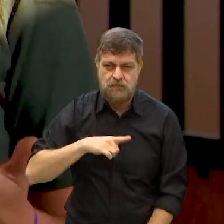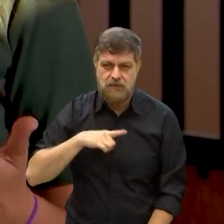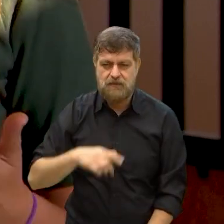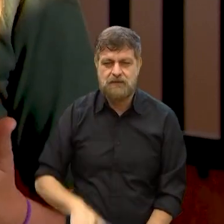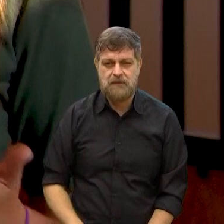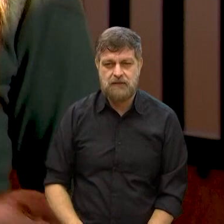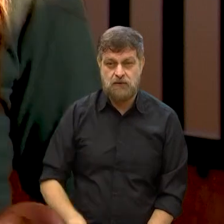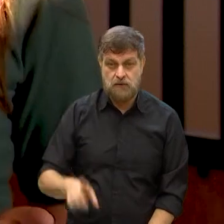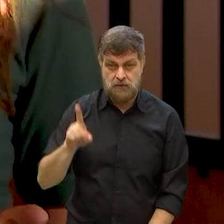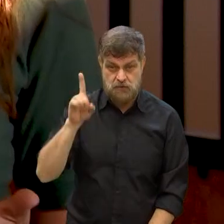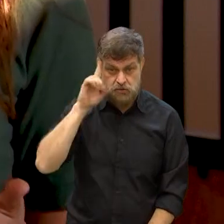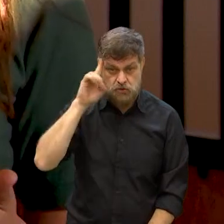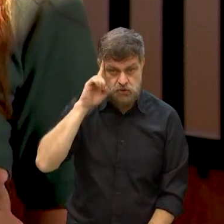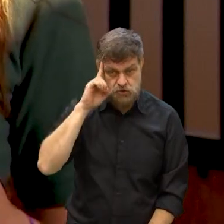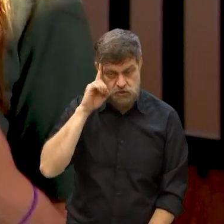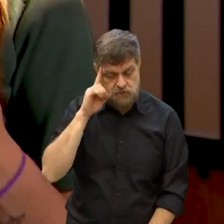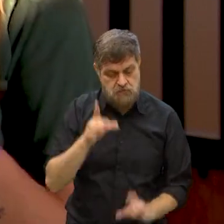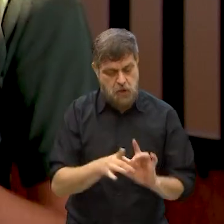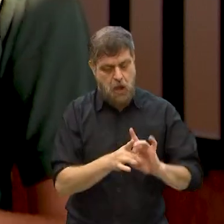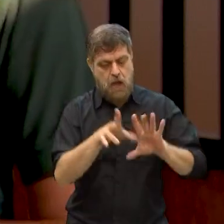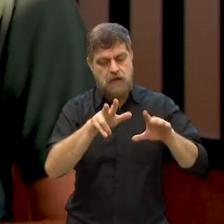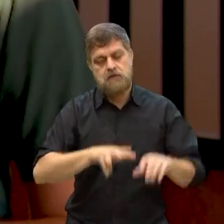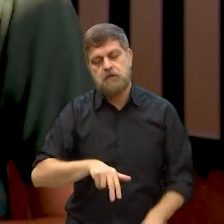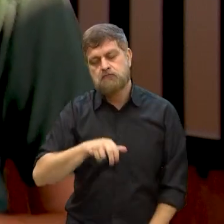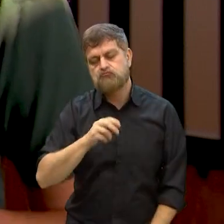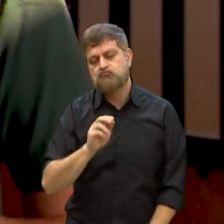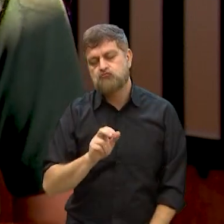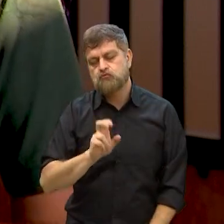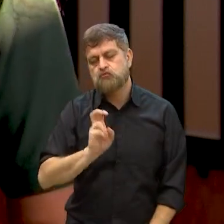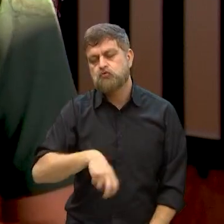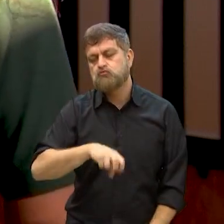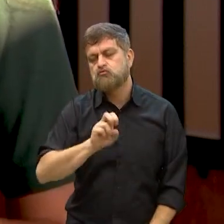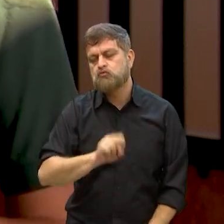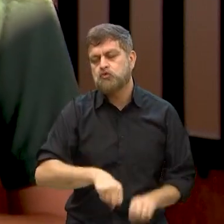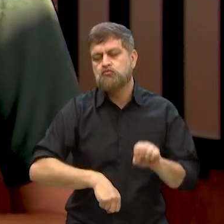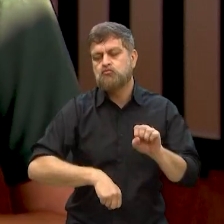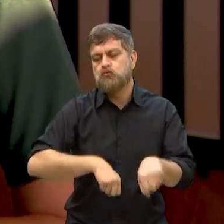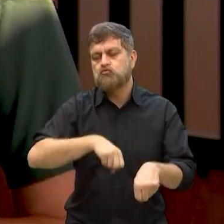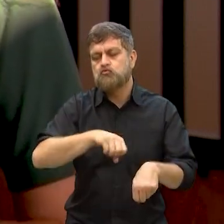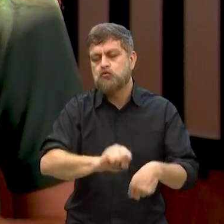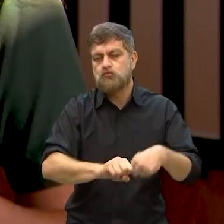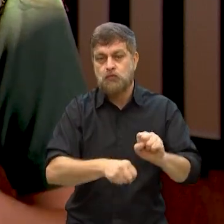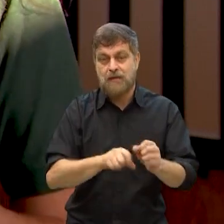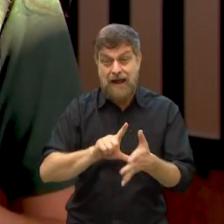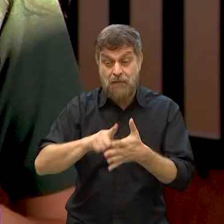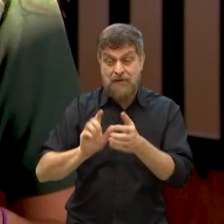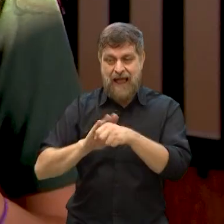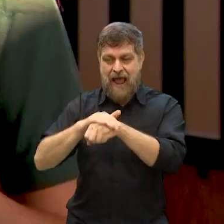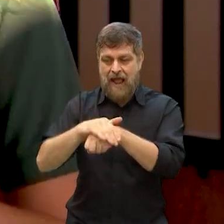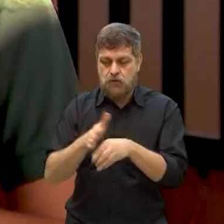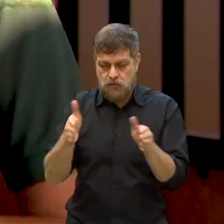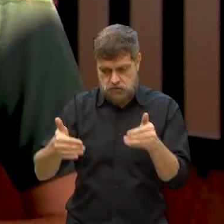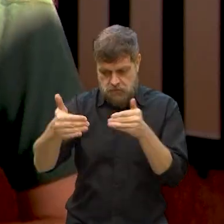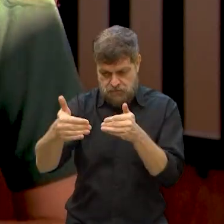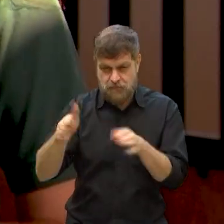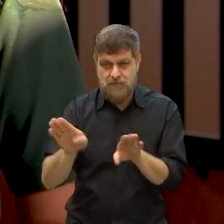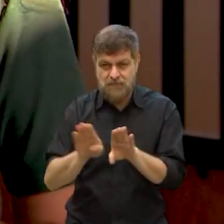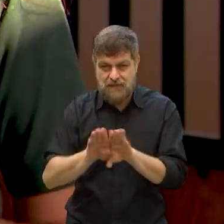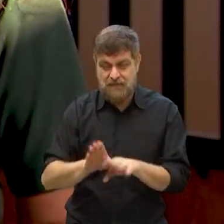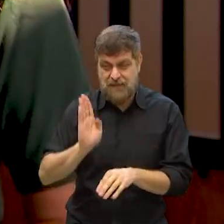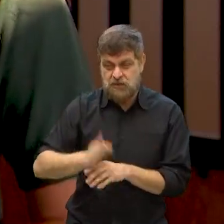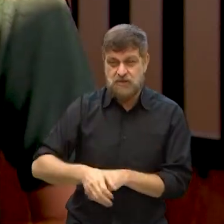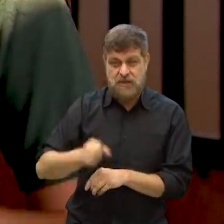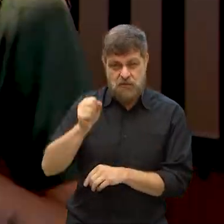na verdade, eles passam o dia solto e à noite eles dormem nas baias. Já os outros cavalos, que são os cavalos aposentados, as